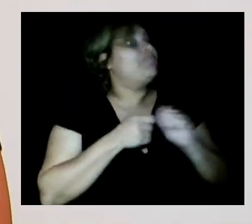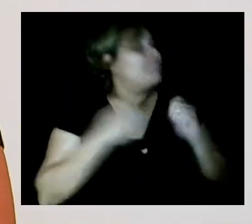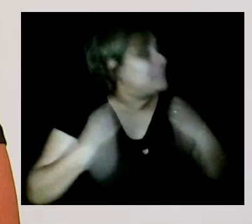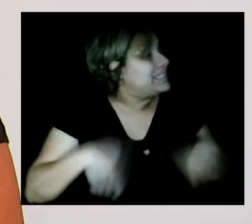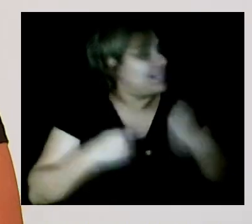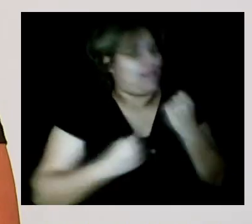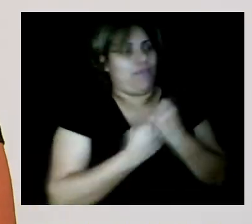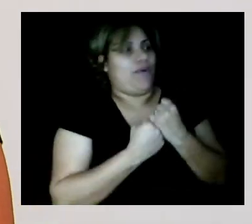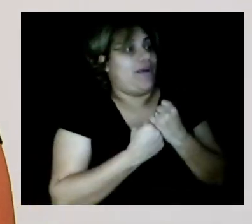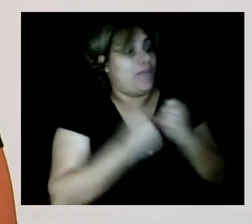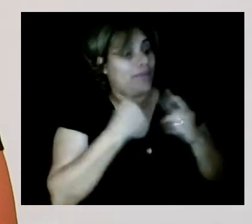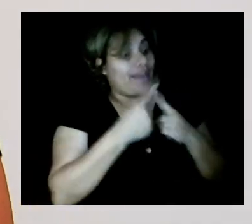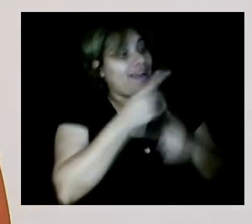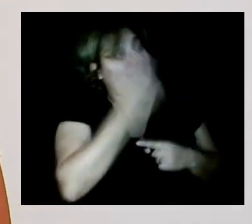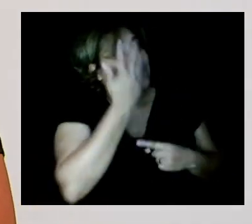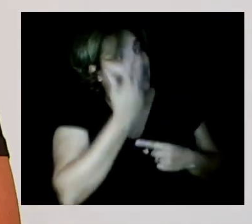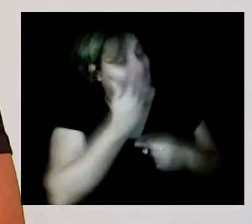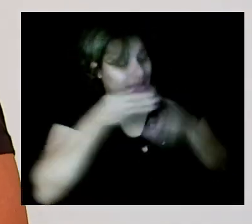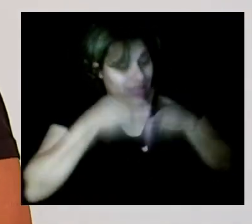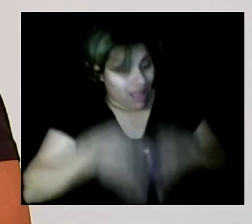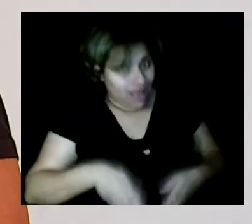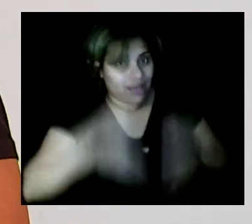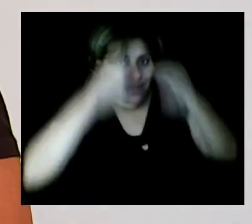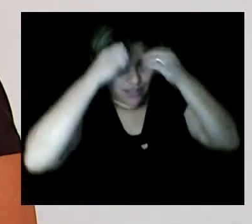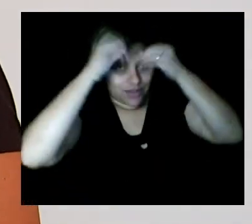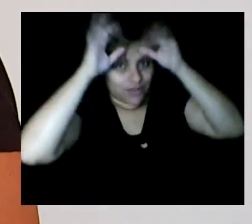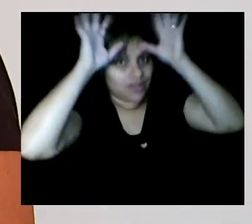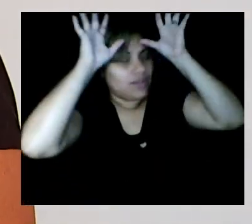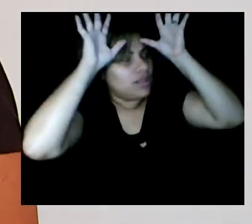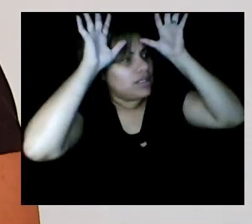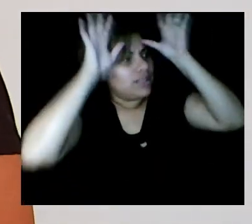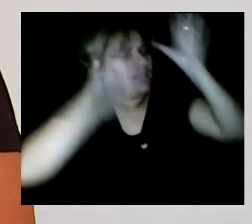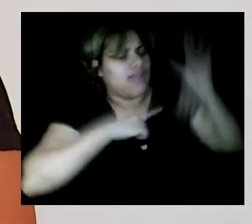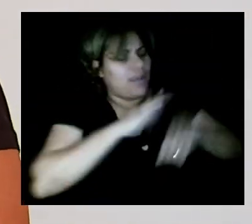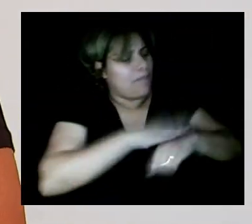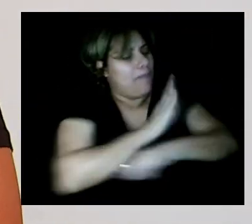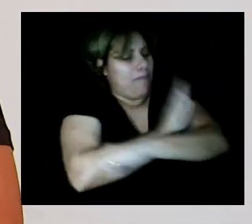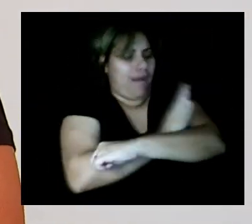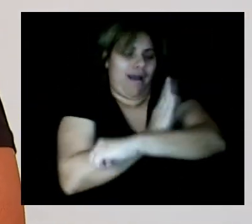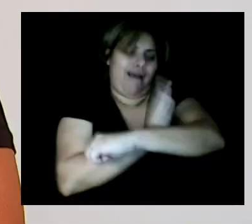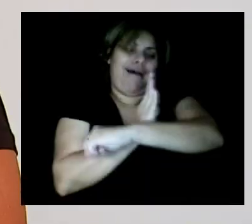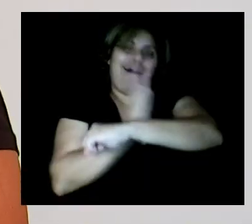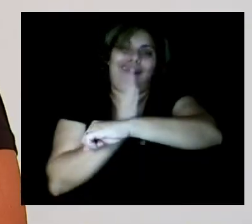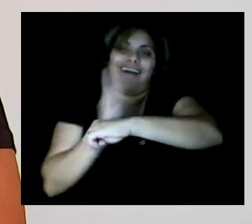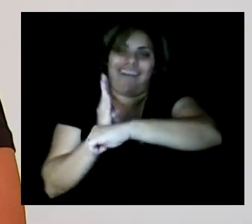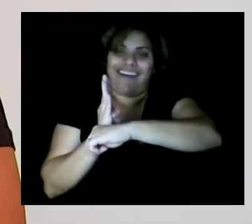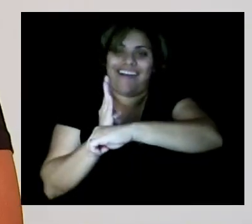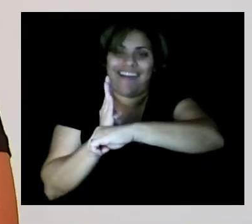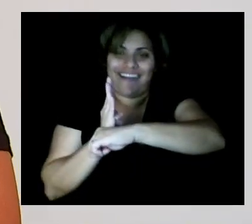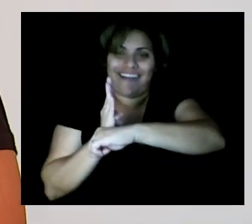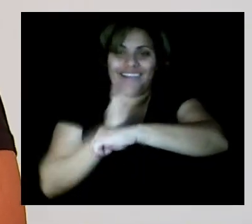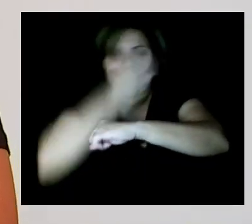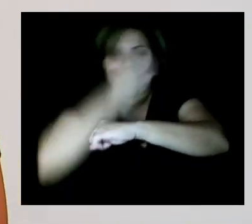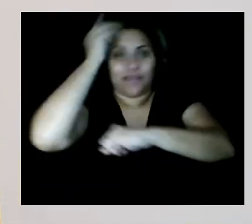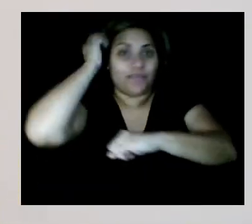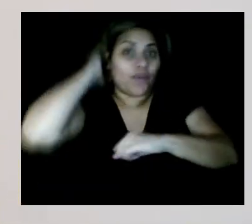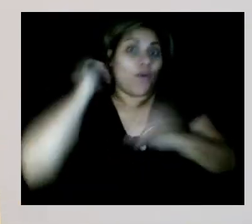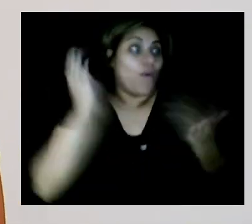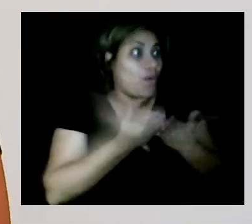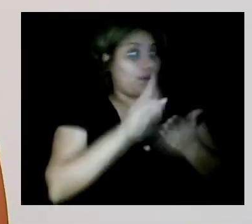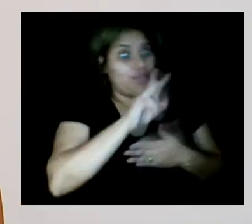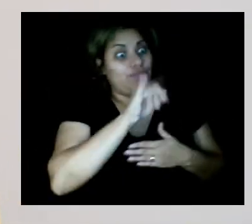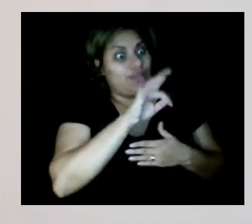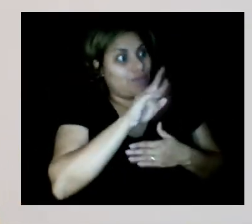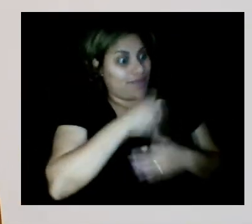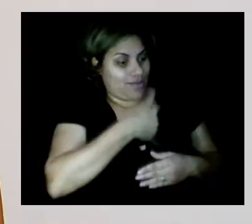autista, ela é uma criança, então tem as fases. Depois, hoje o Victor se encontra com 15 anos. Estamos num projeto chamado